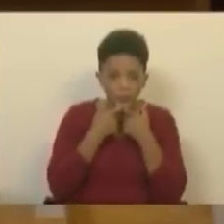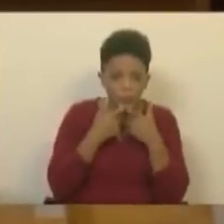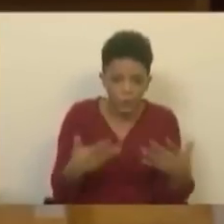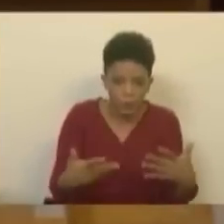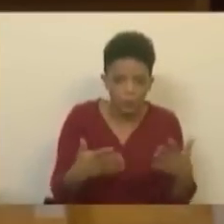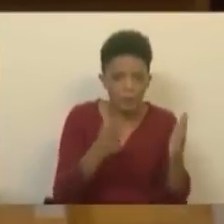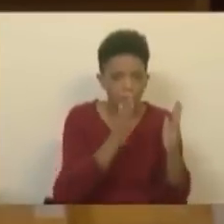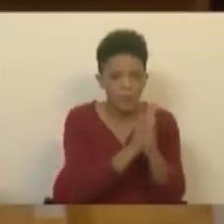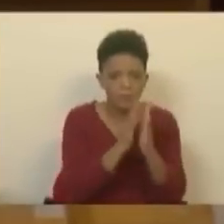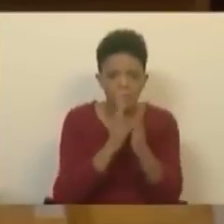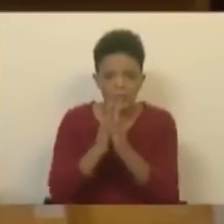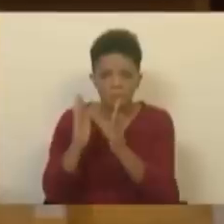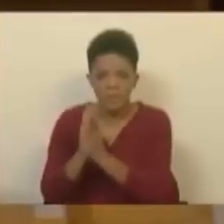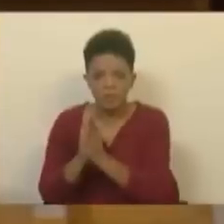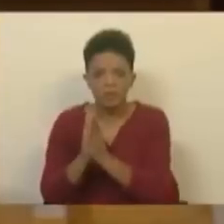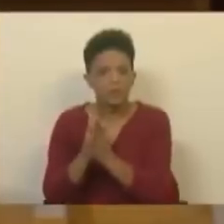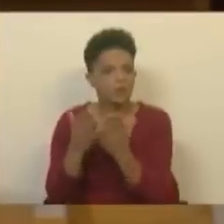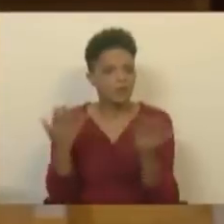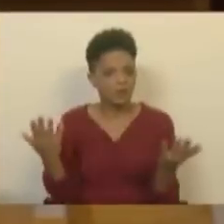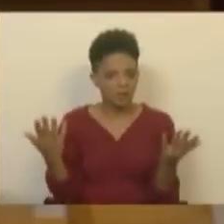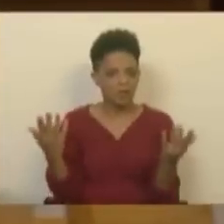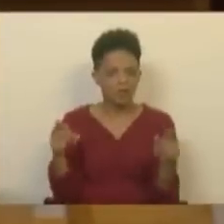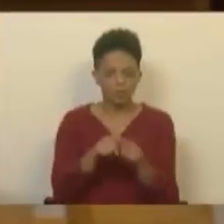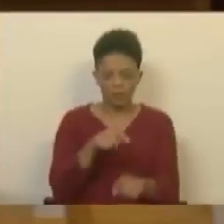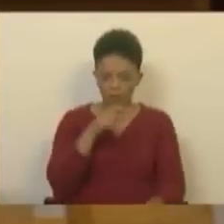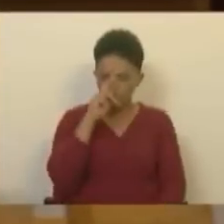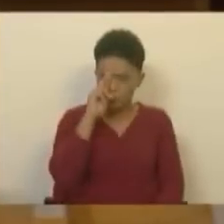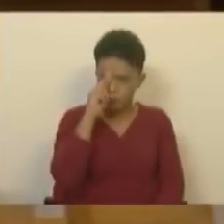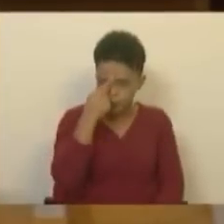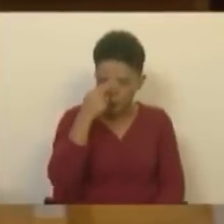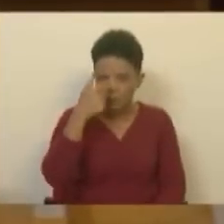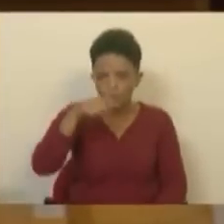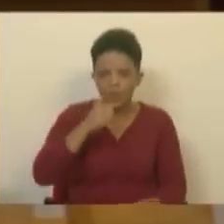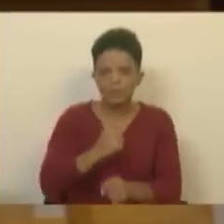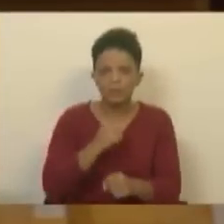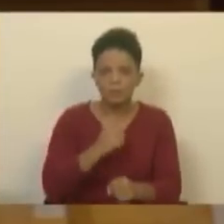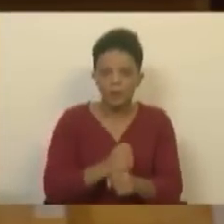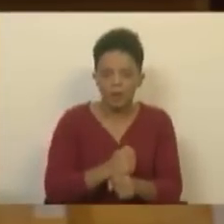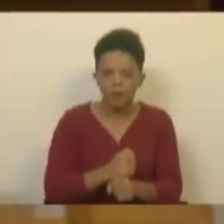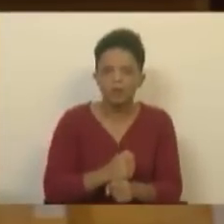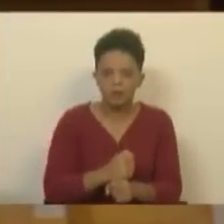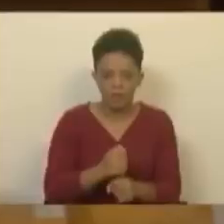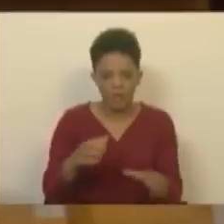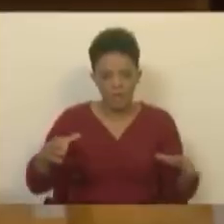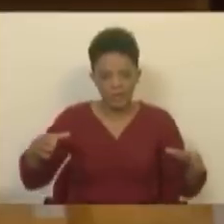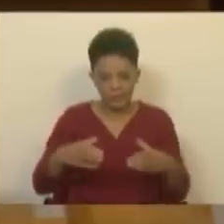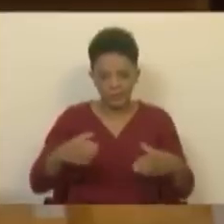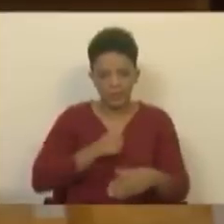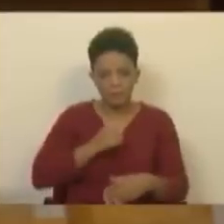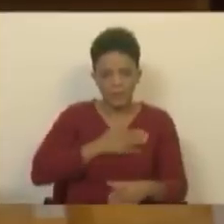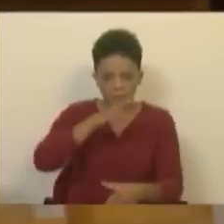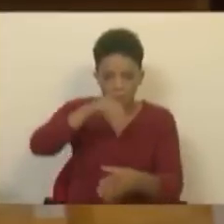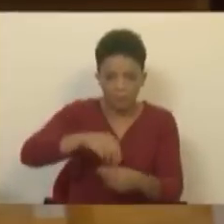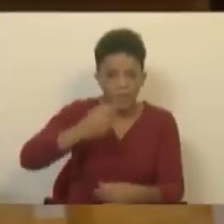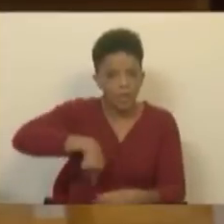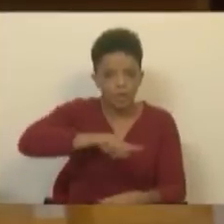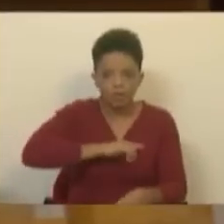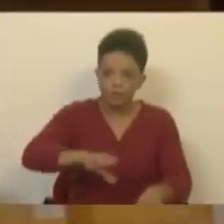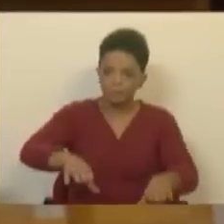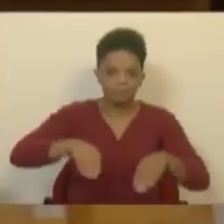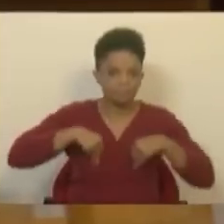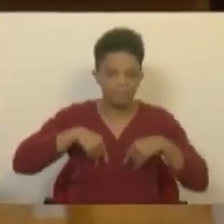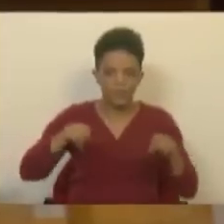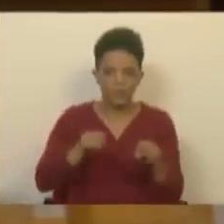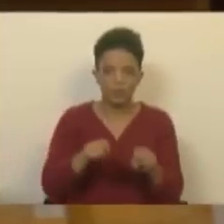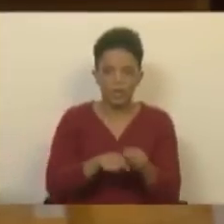tudo isto no meio do sacrifício dos trabalhadores da mesma companhia nós não conseguimos admitir